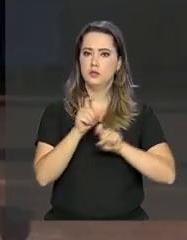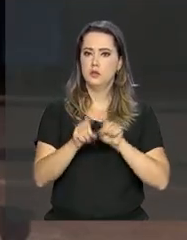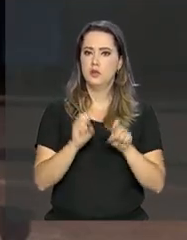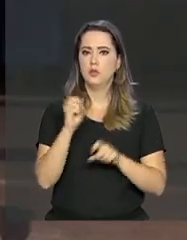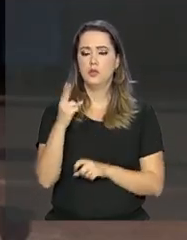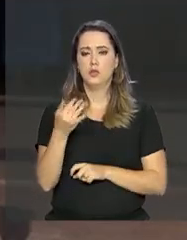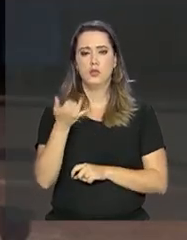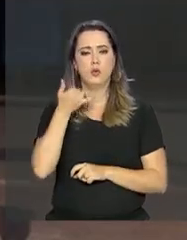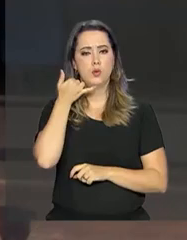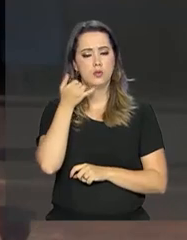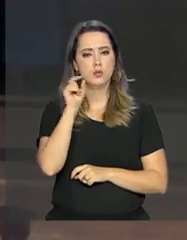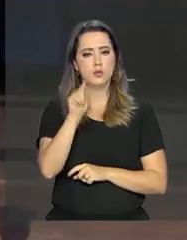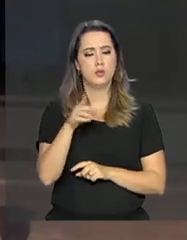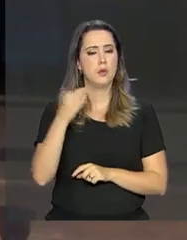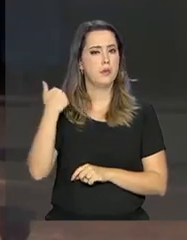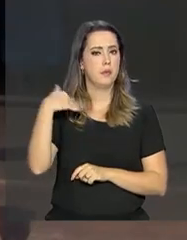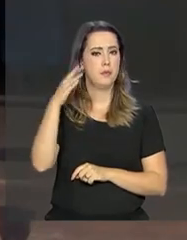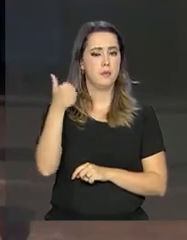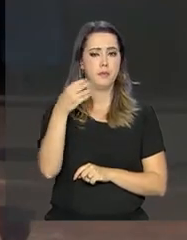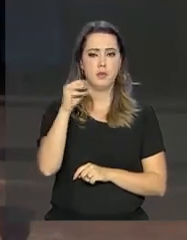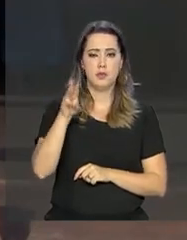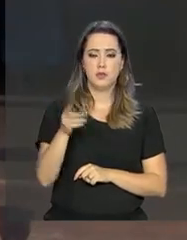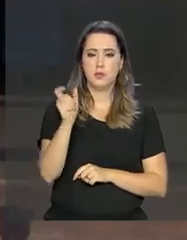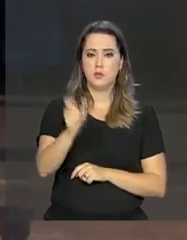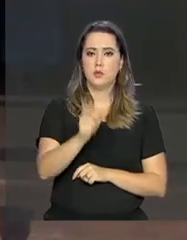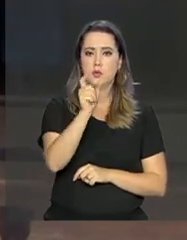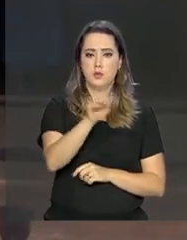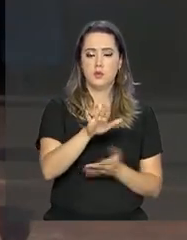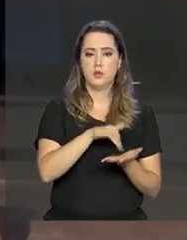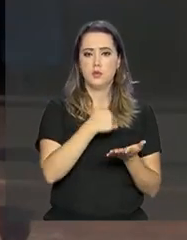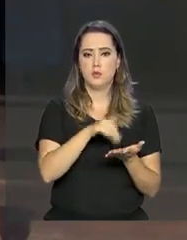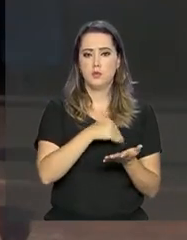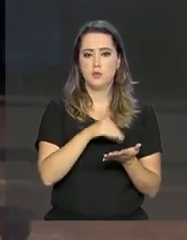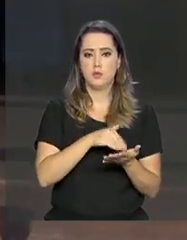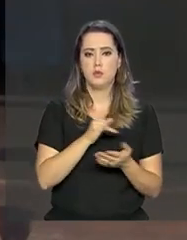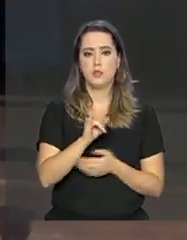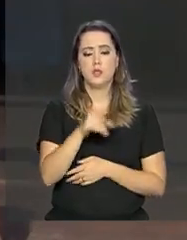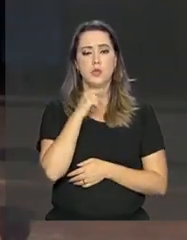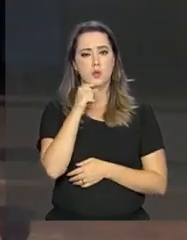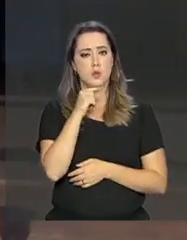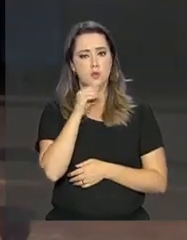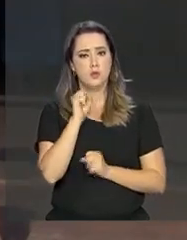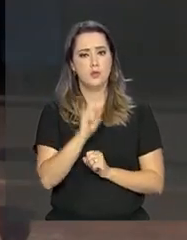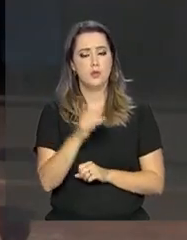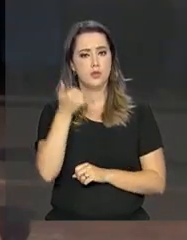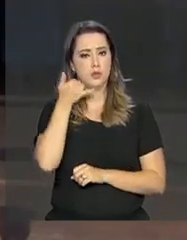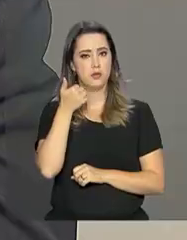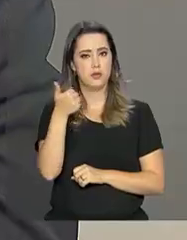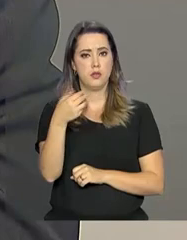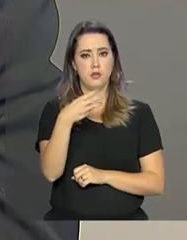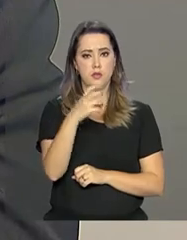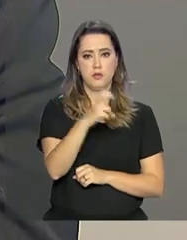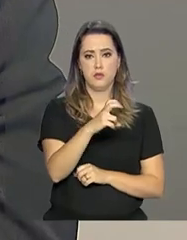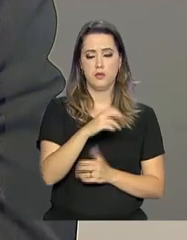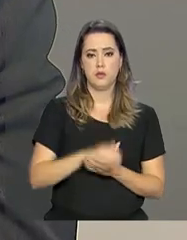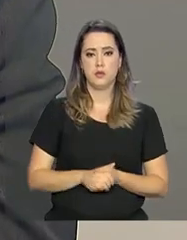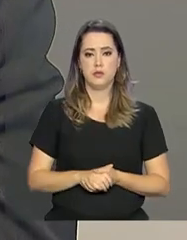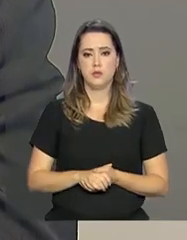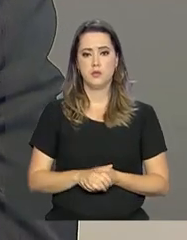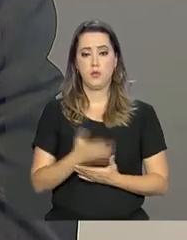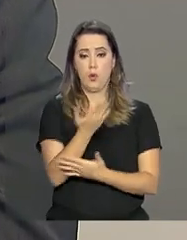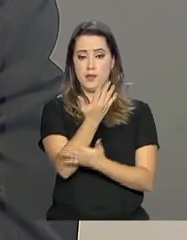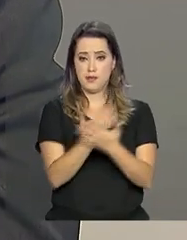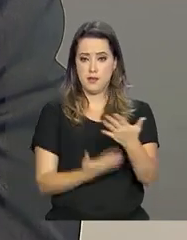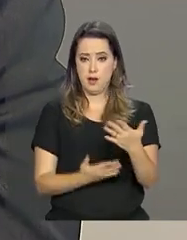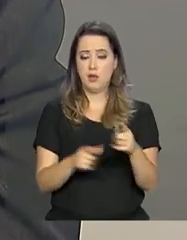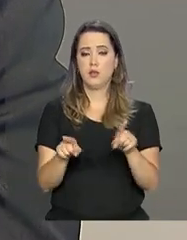e já tem mais de 10 milhões de pessoas cadastradas em caso de dúvidas ligue 1 35 além do strokes 15 ele